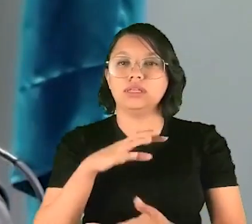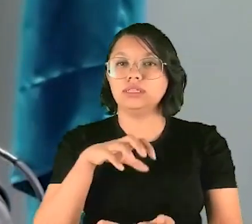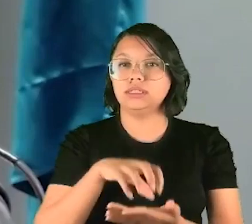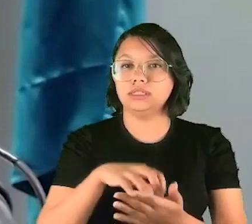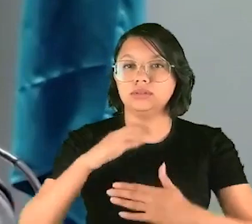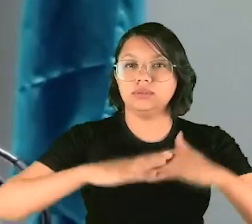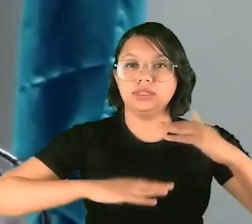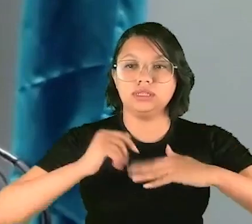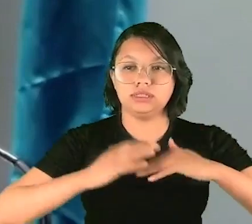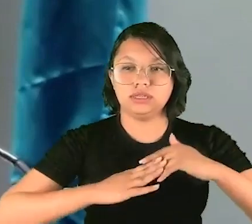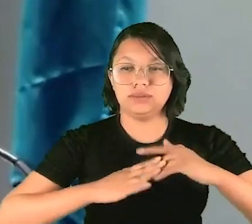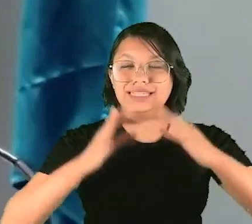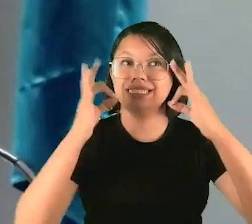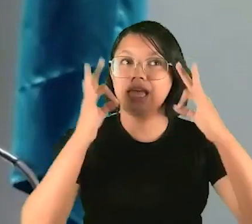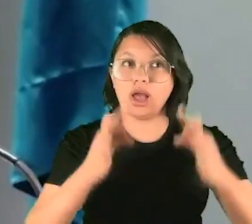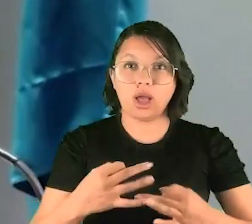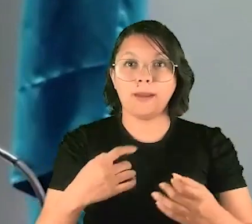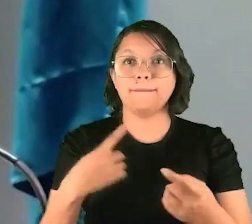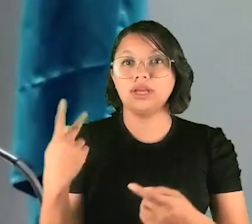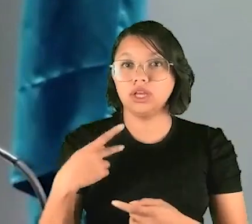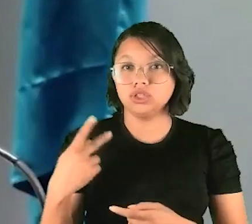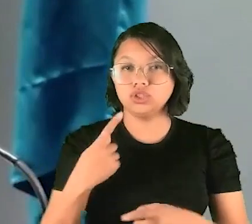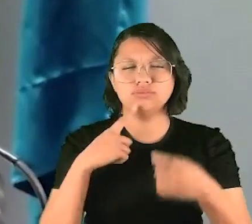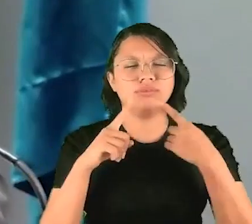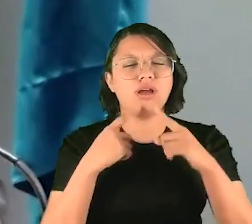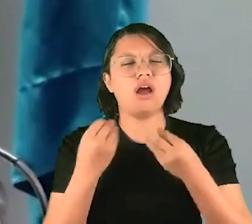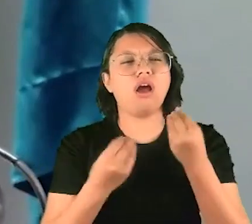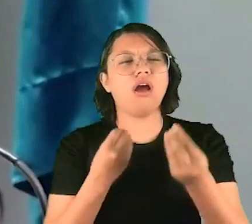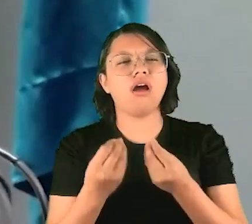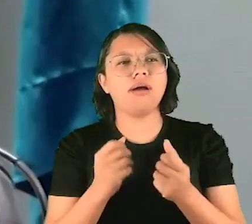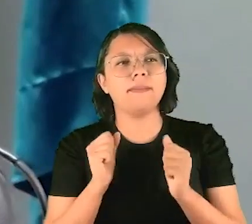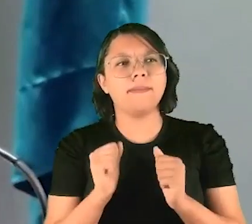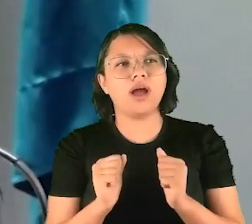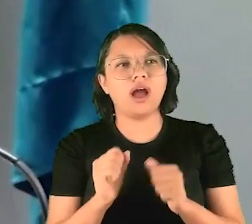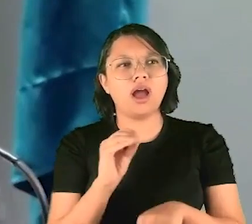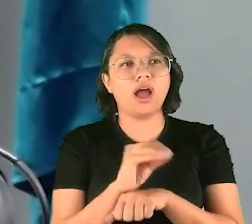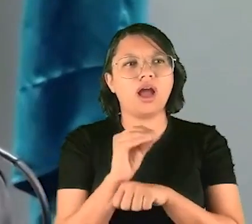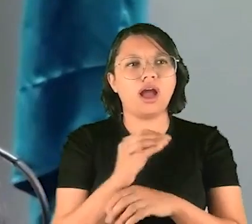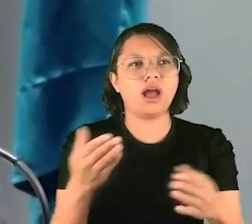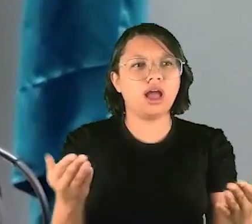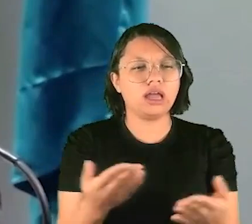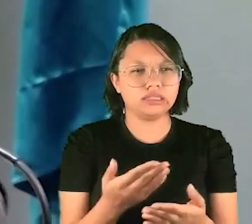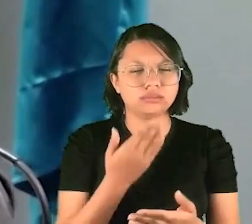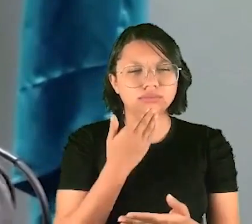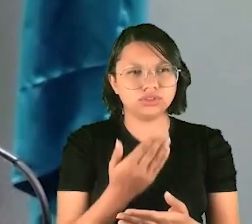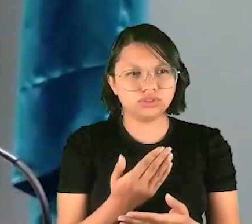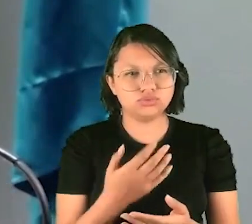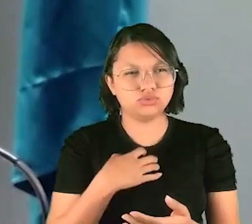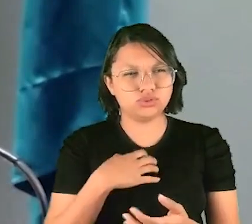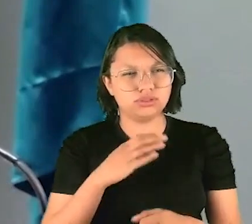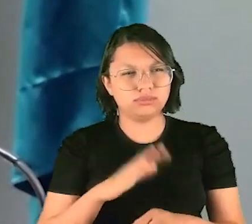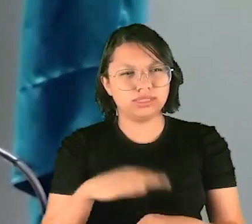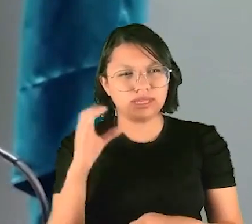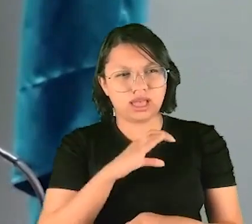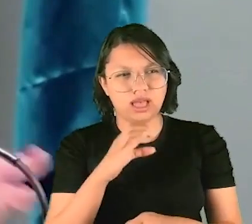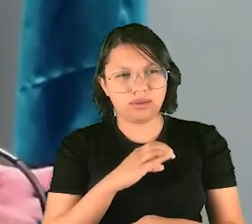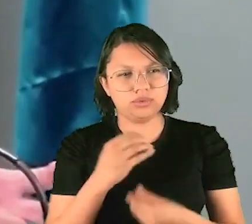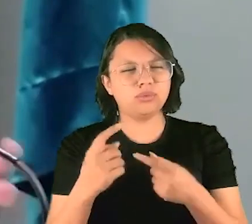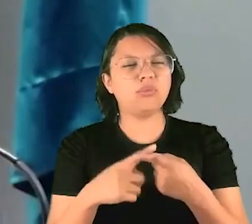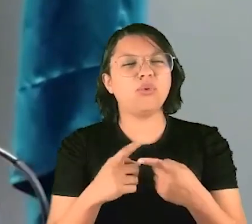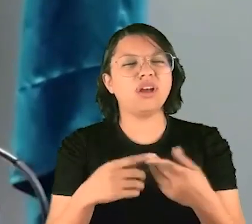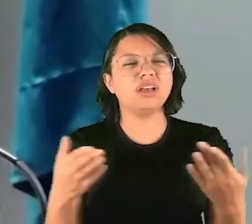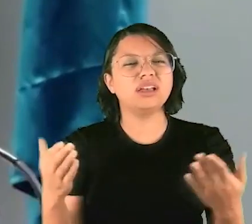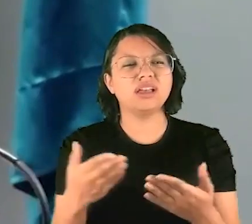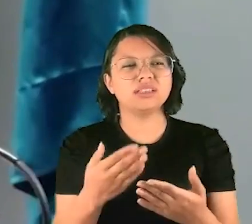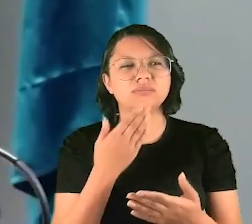Secretaria Estadual, universidades, centros especializados, exatamente para nós debatermos como é que podemos tratar